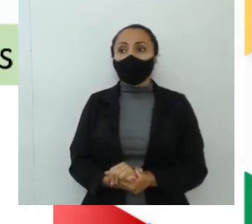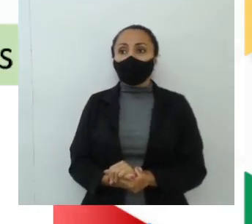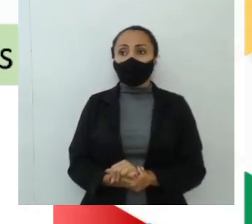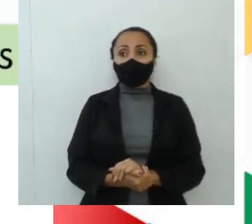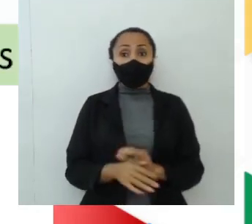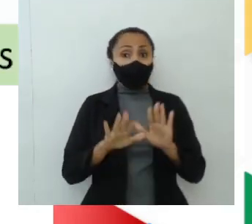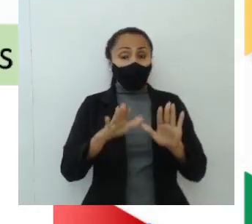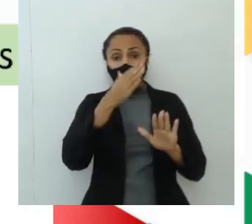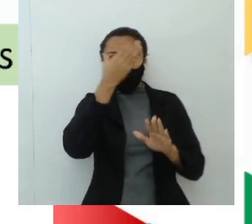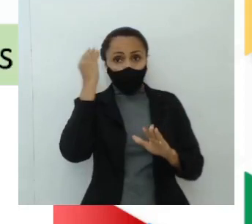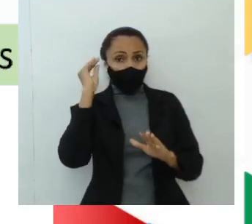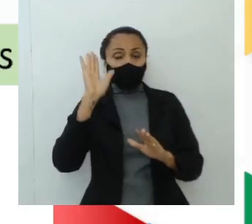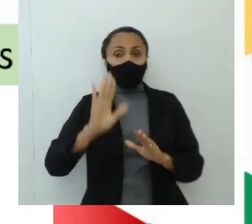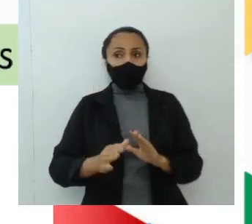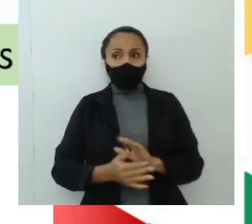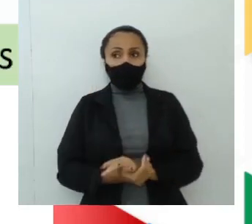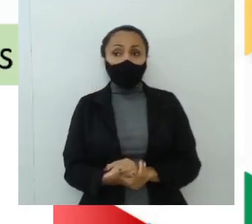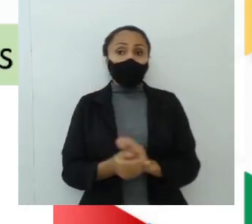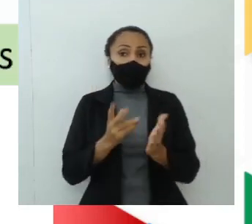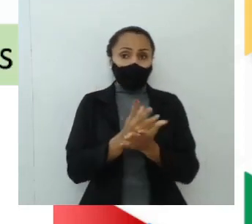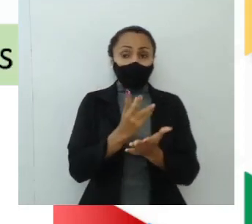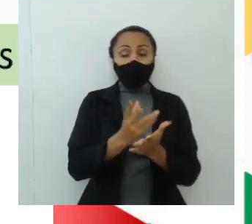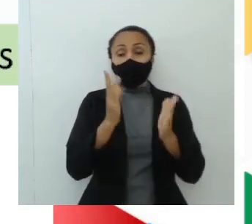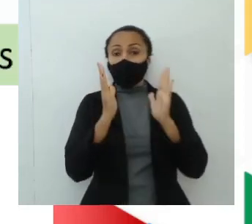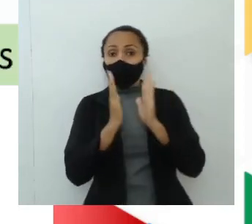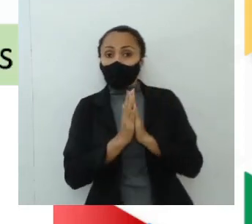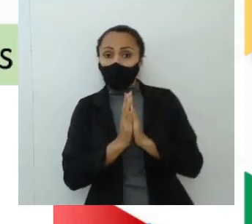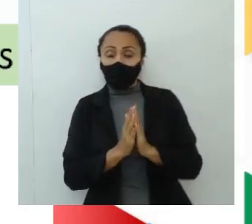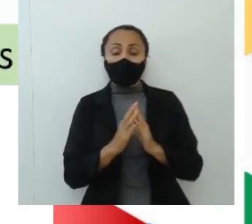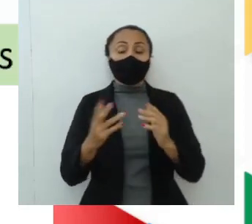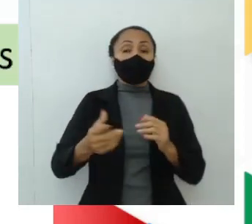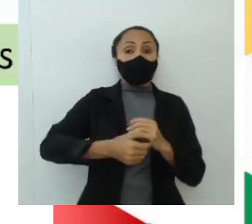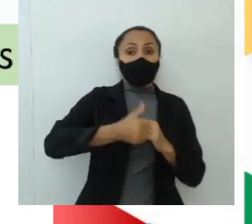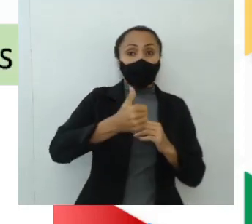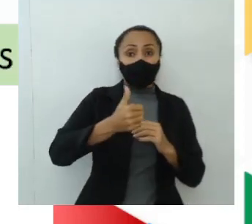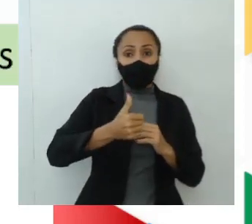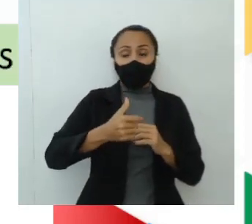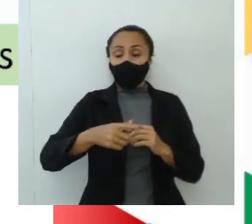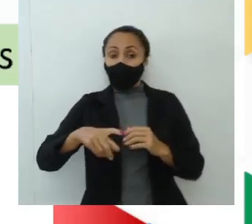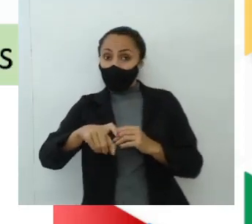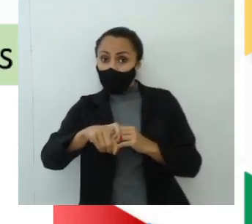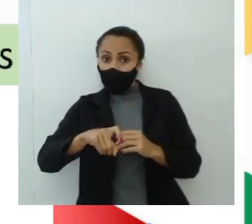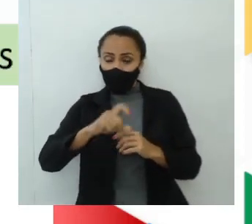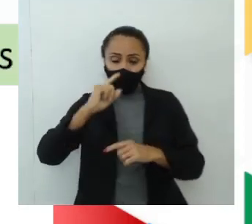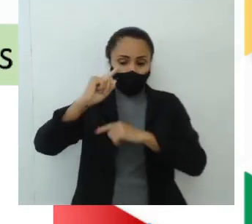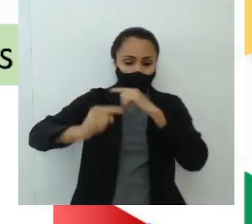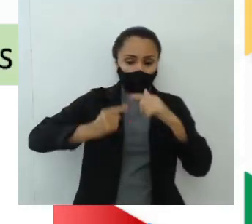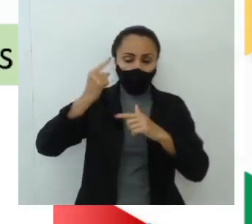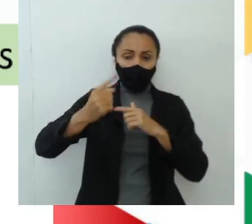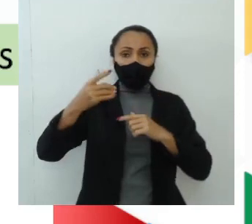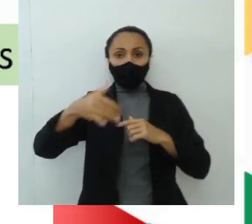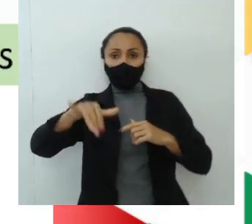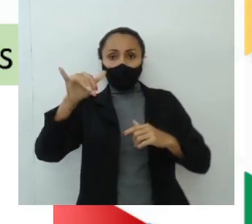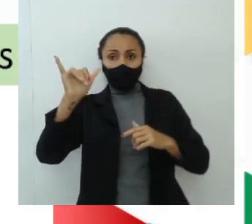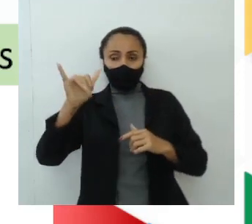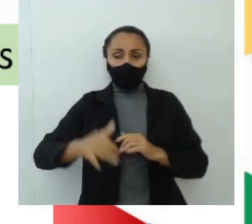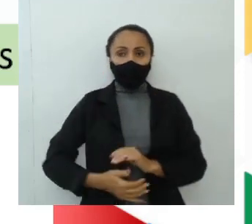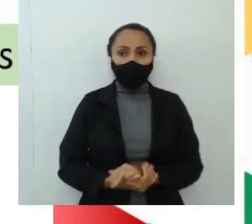ordenada, não esquece essa sequência, por favor. Primeiro x, depois y.